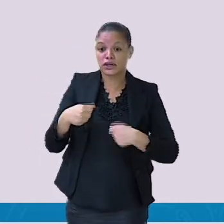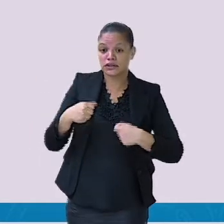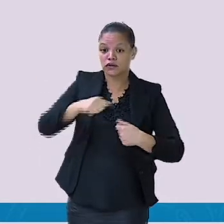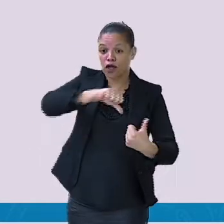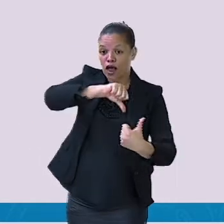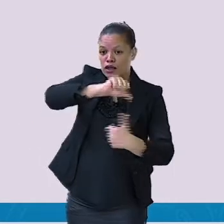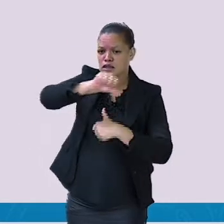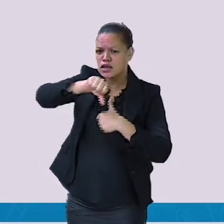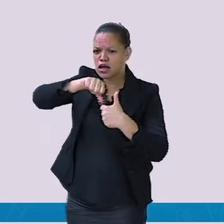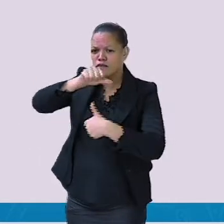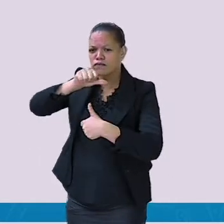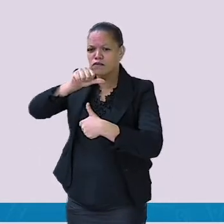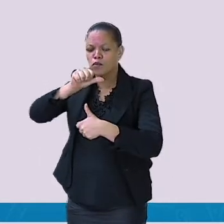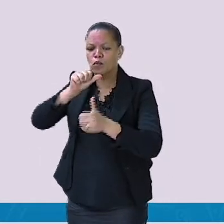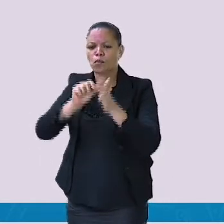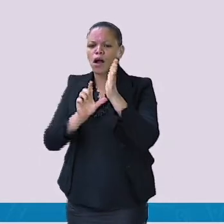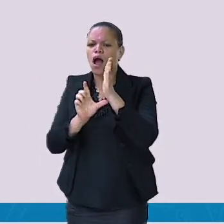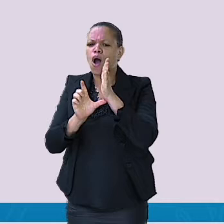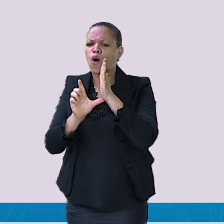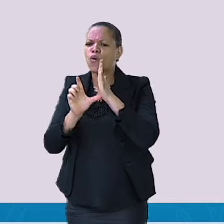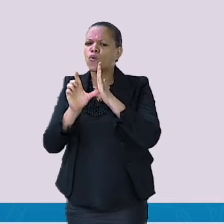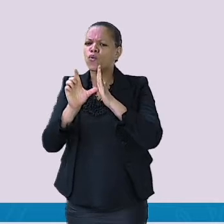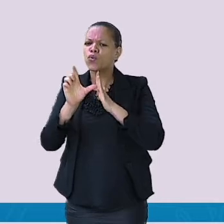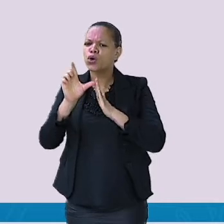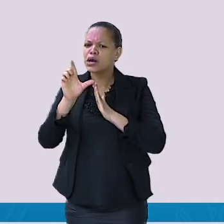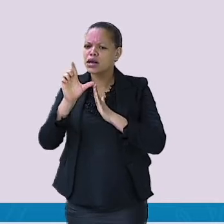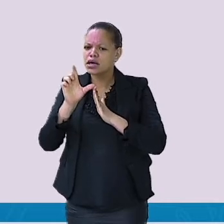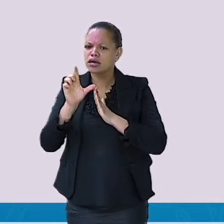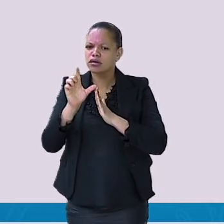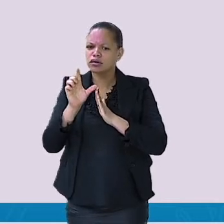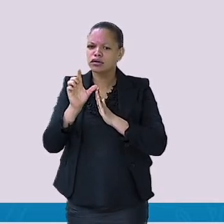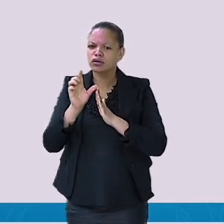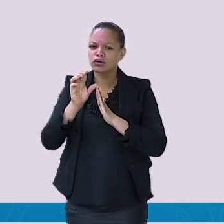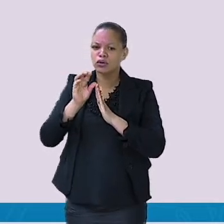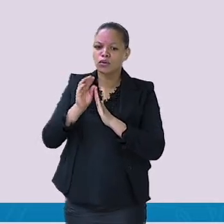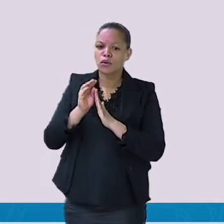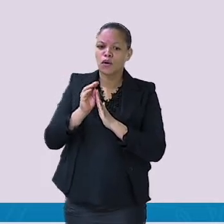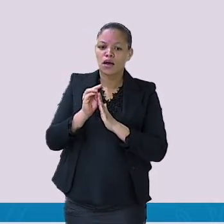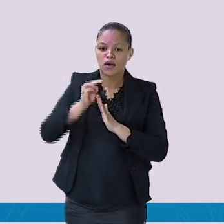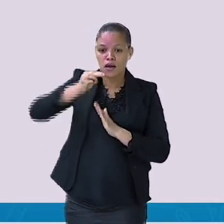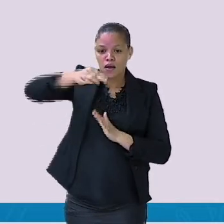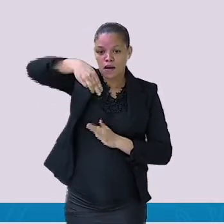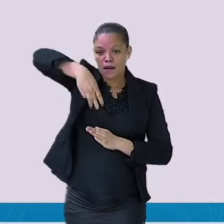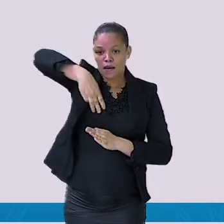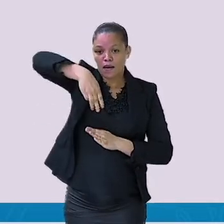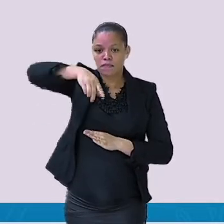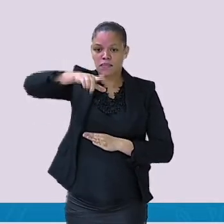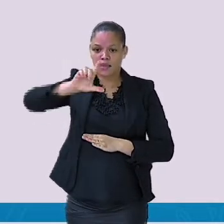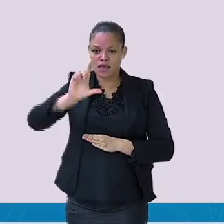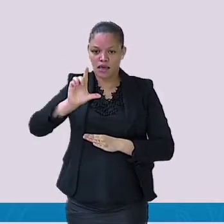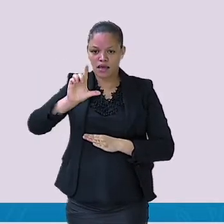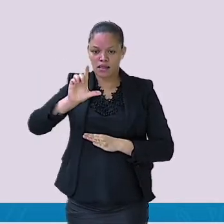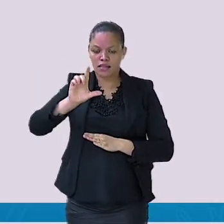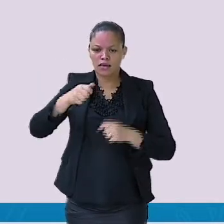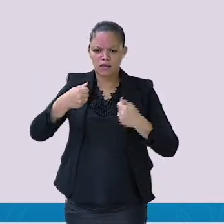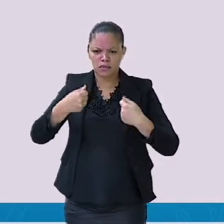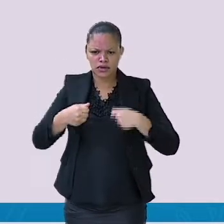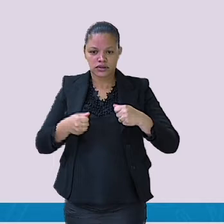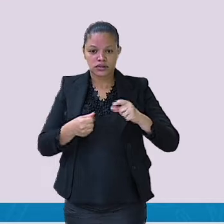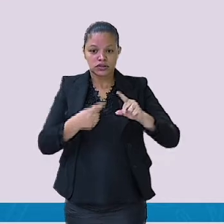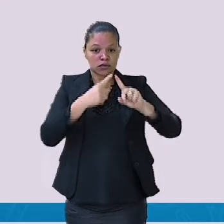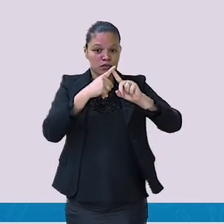do litro e vir para o mililitro, eu tive que multiplicar por